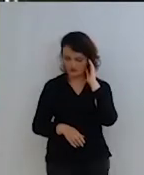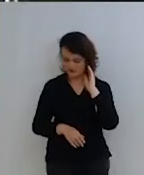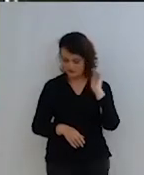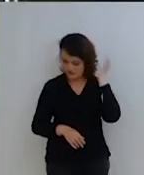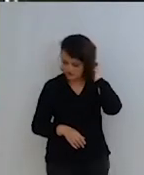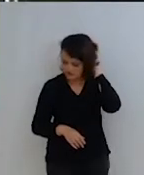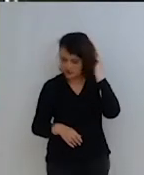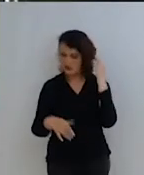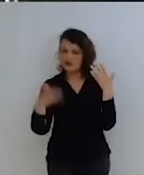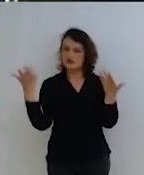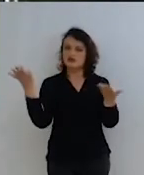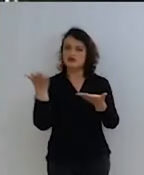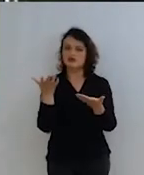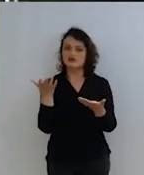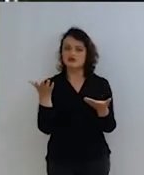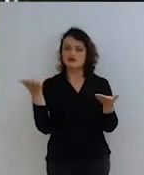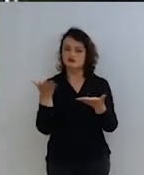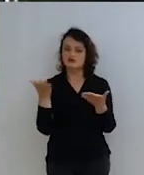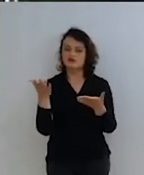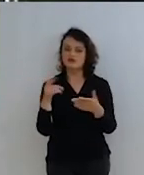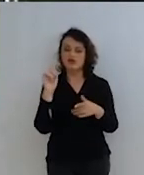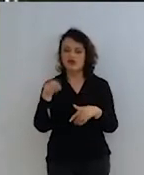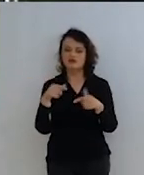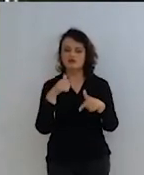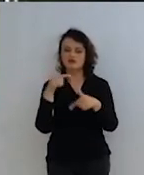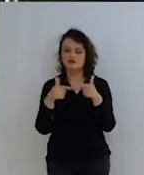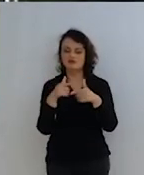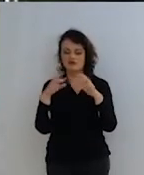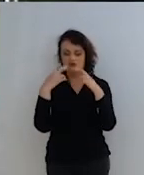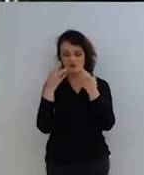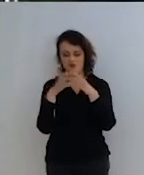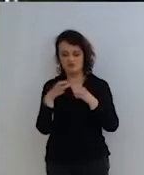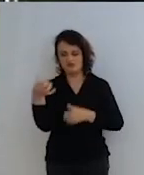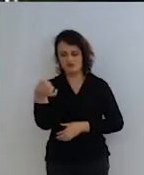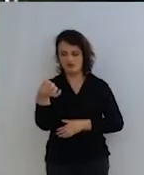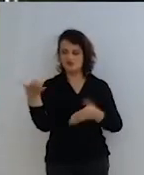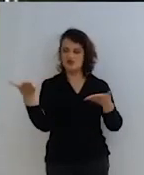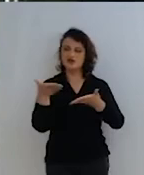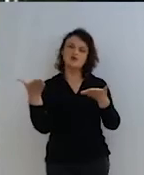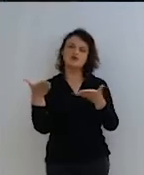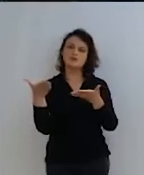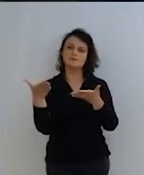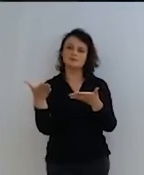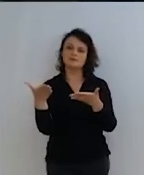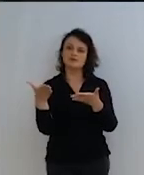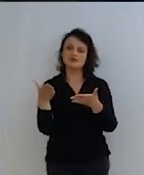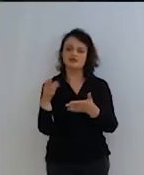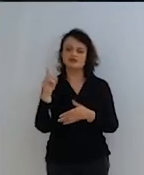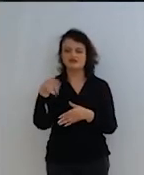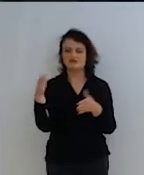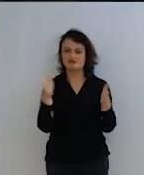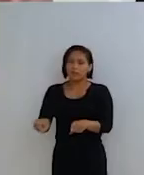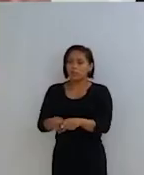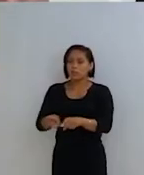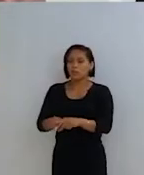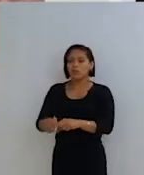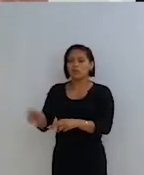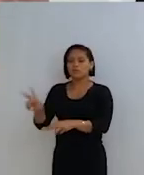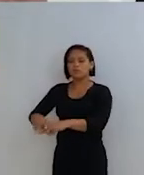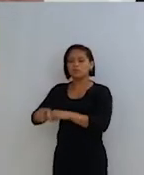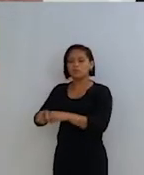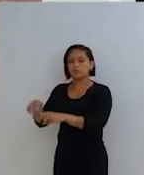prevenção foi dançar e as penas dos crimes somados ultrapassam centenas de anos e evidenciam a necessidade da prisão